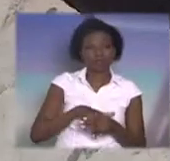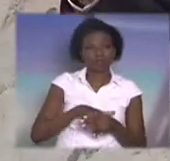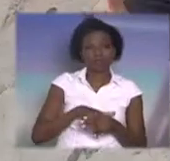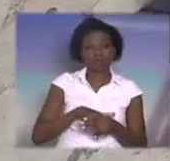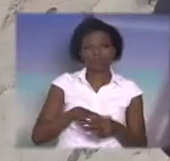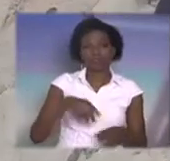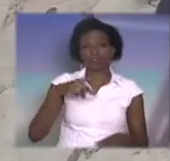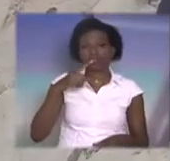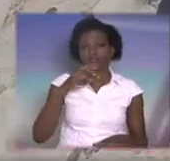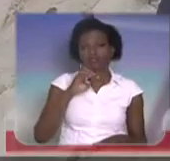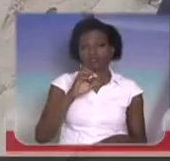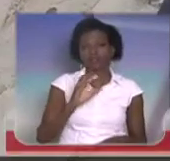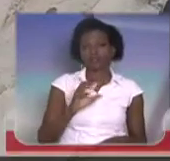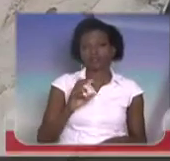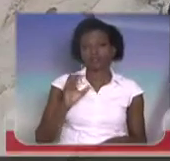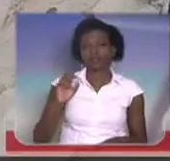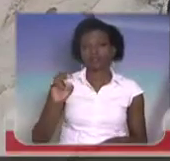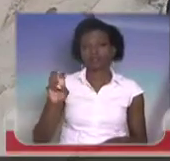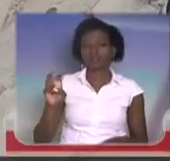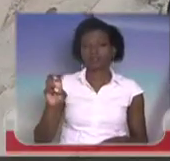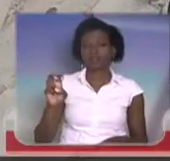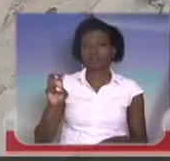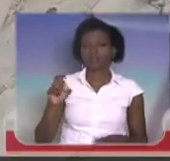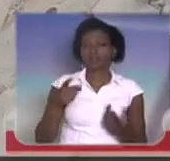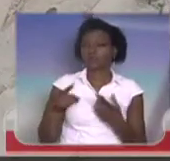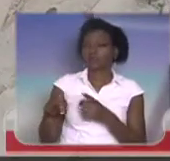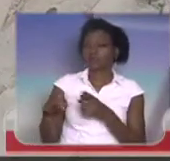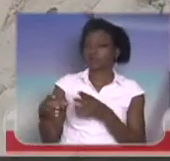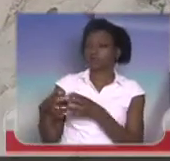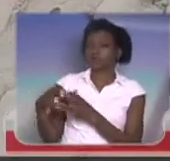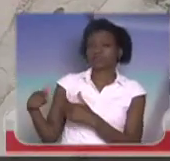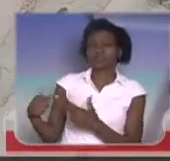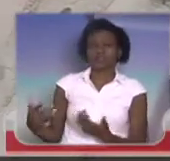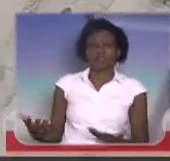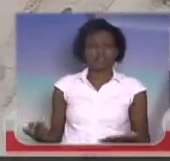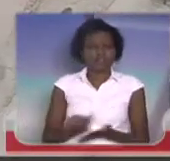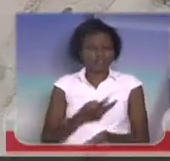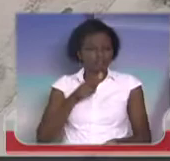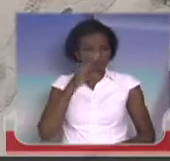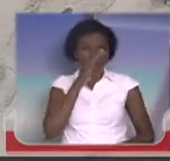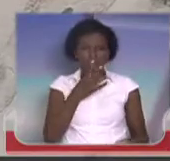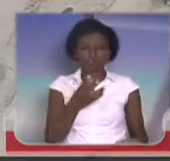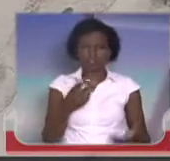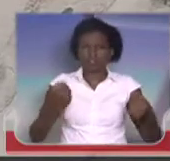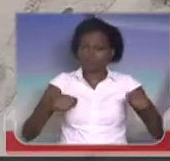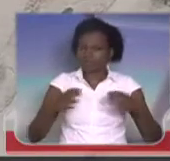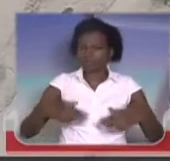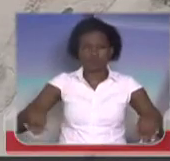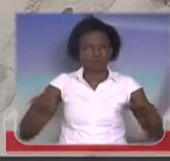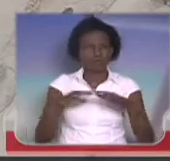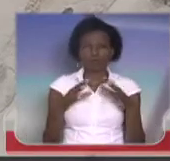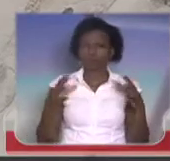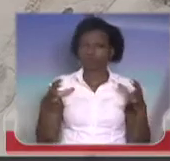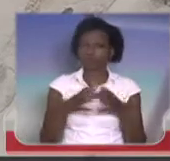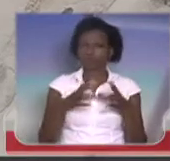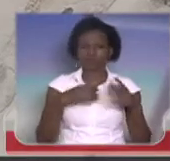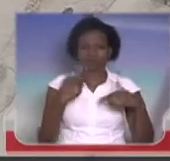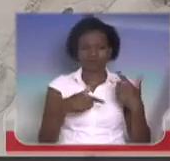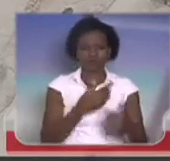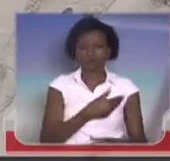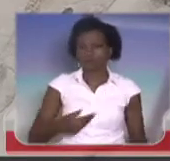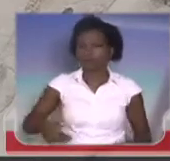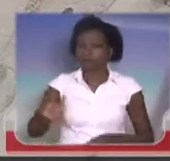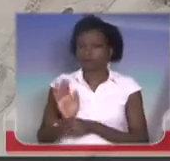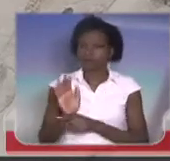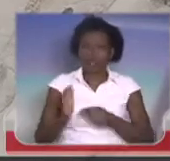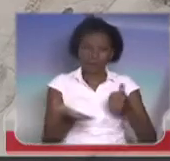da PEC 05, nós estamos votando contra o trabalhador. Que absurdo é esse? Eu acho que nós temos que votar em todo o funcionalismo, valorizar todo o funcionalismo. A